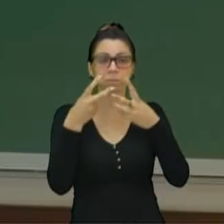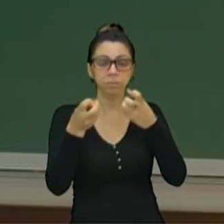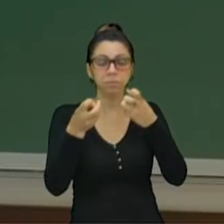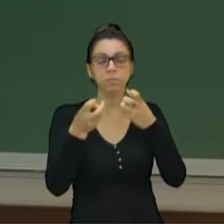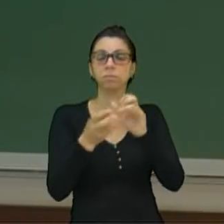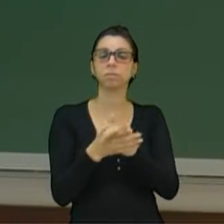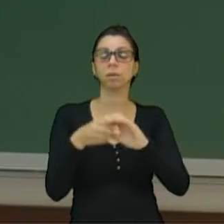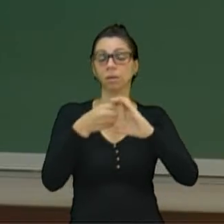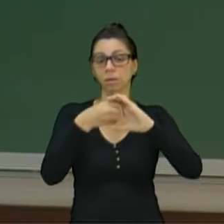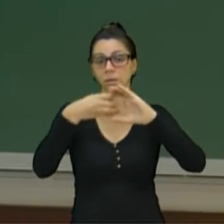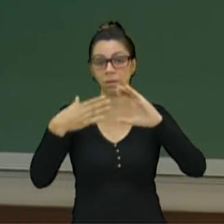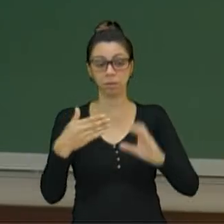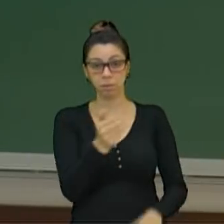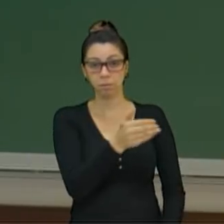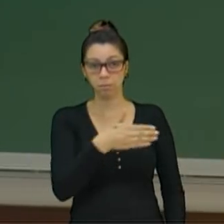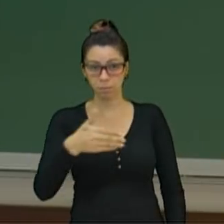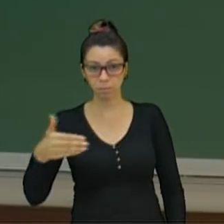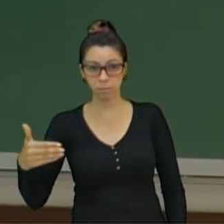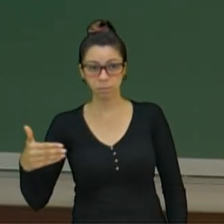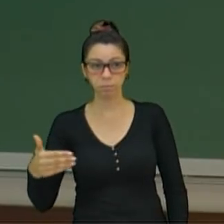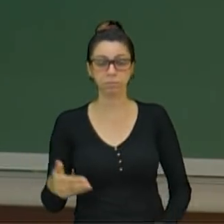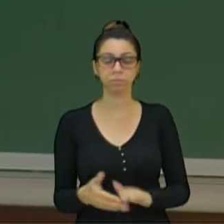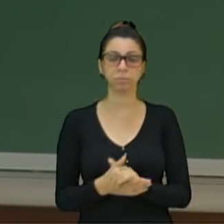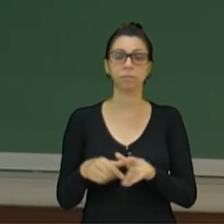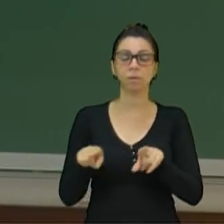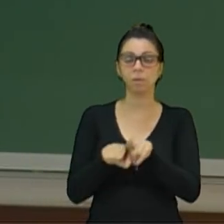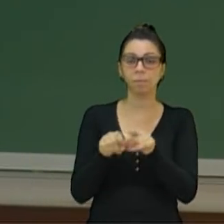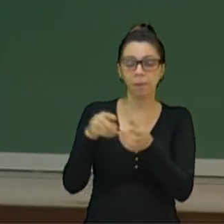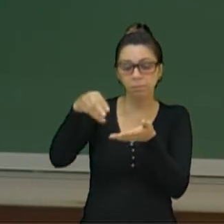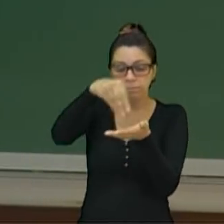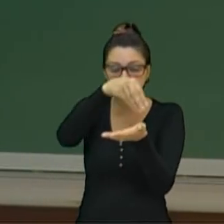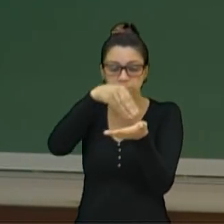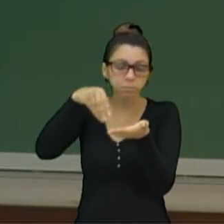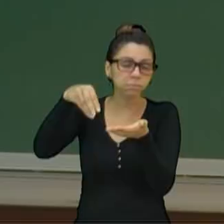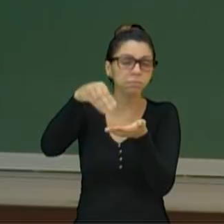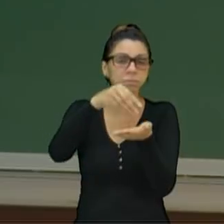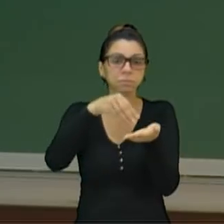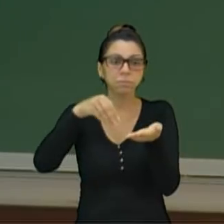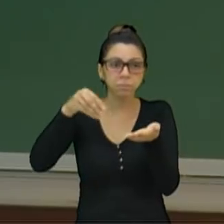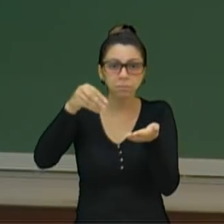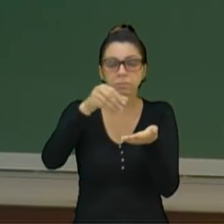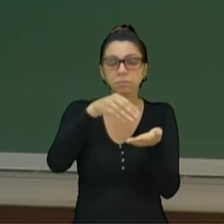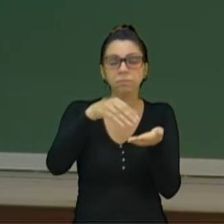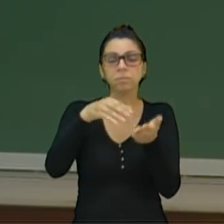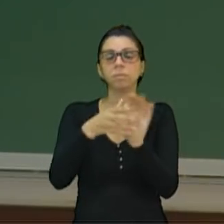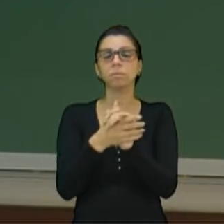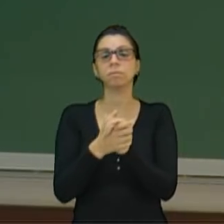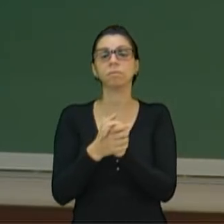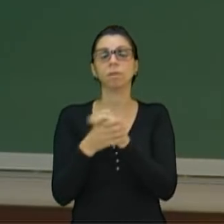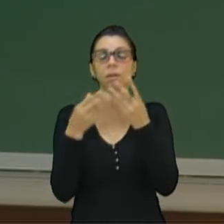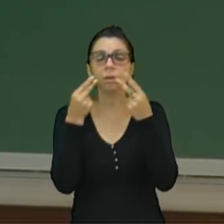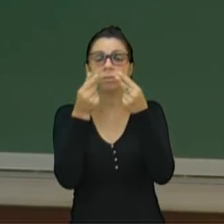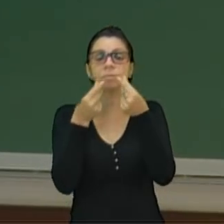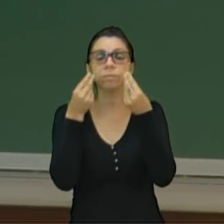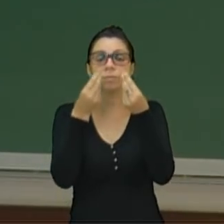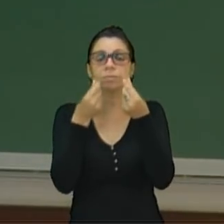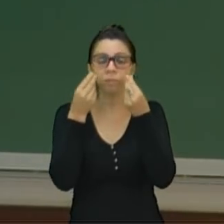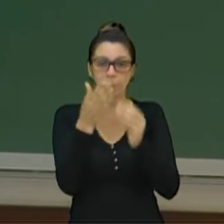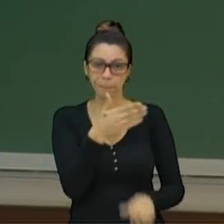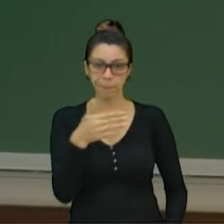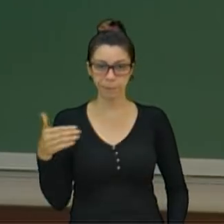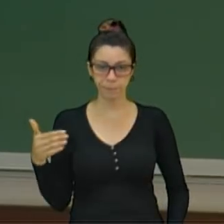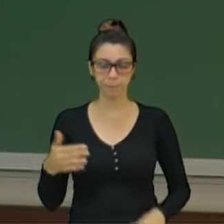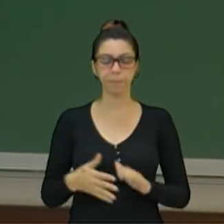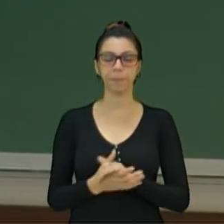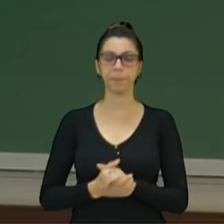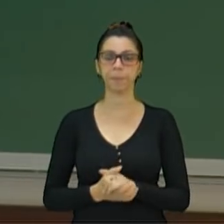gosto característico do peixe e dessas ervas finas que aromatizaram, que deram um gosto a este alimento. E por